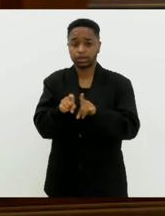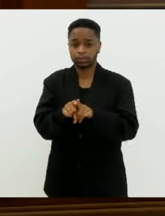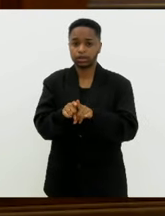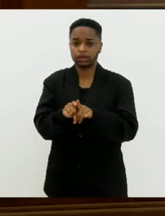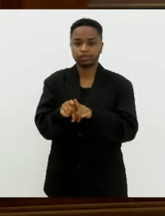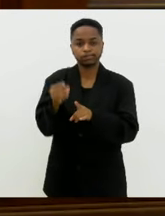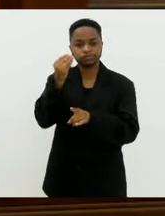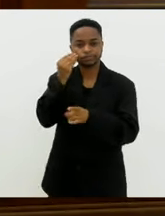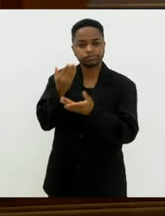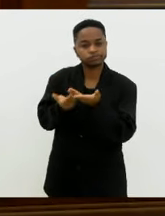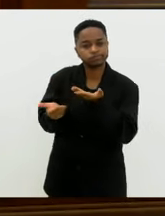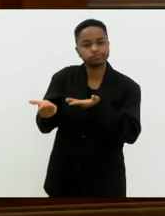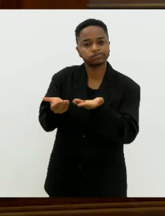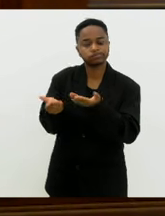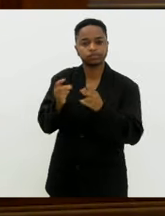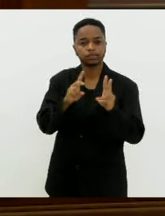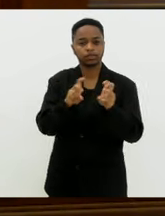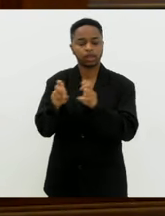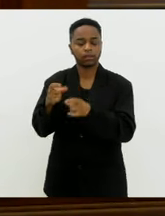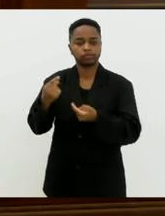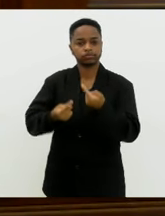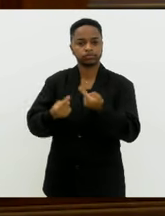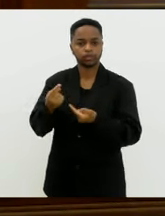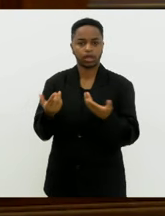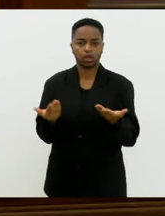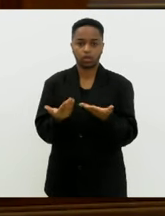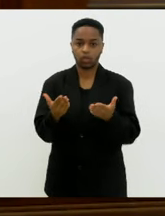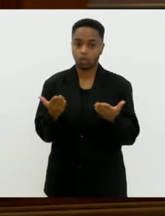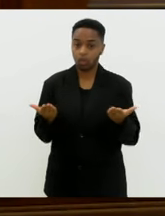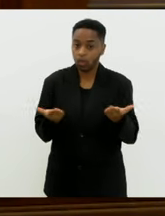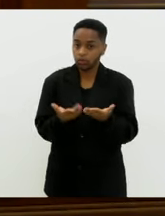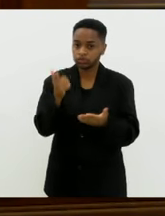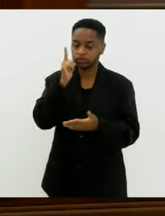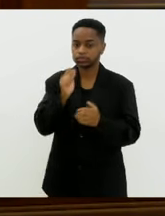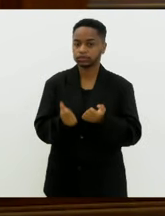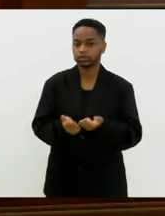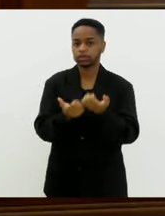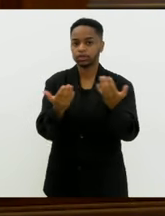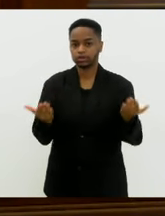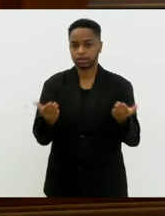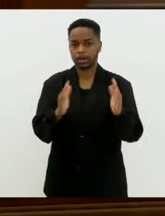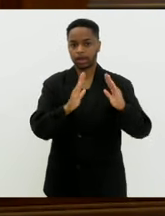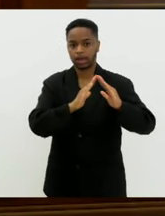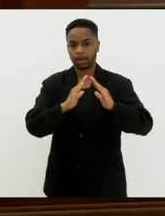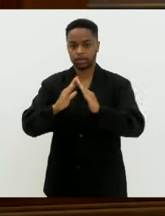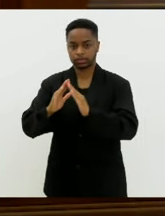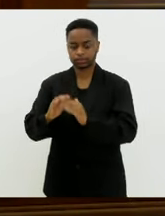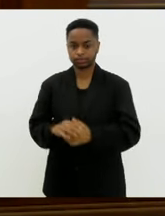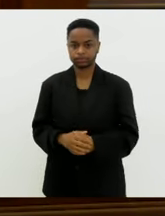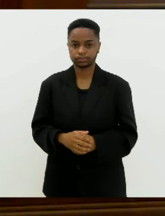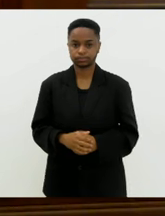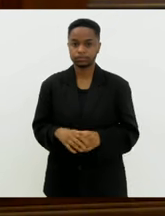desenrolar essas questões e hoje fazer a entrega dessas unidades. Os